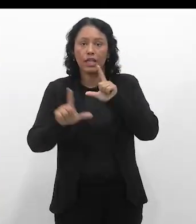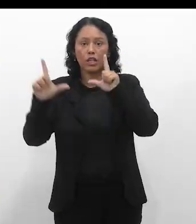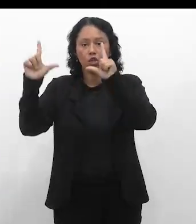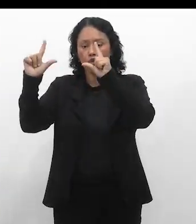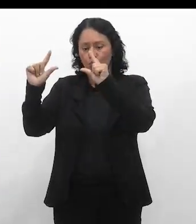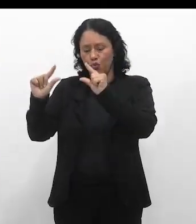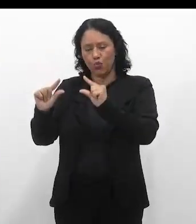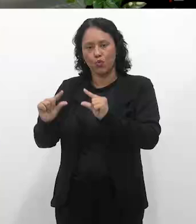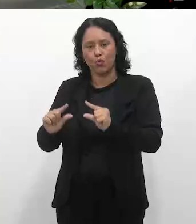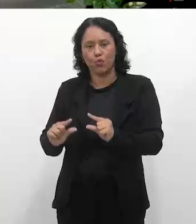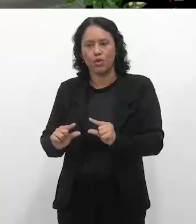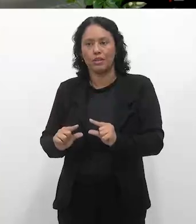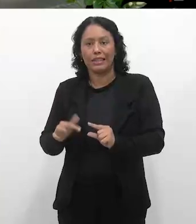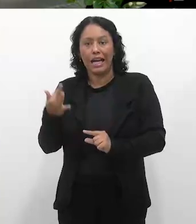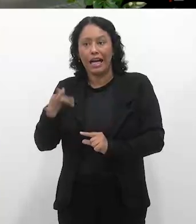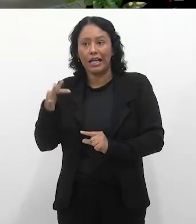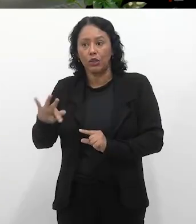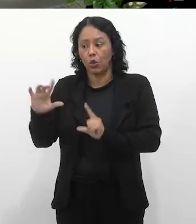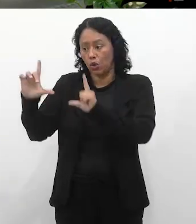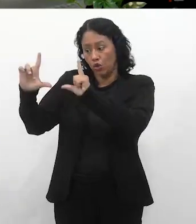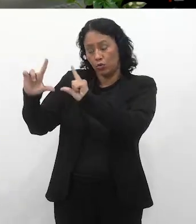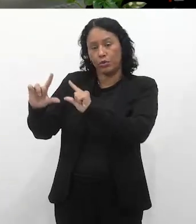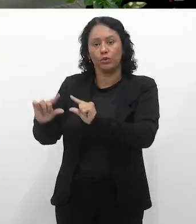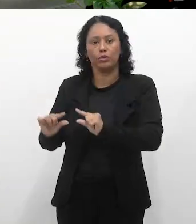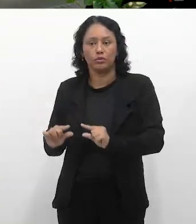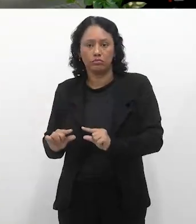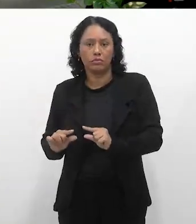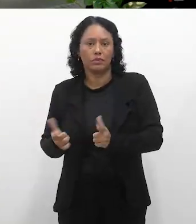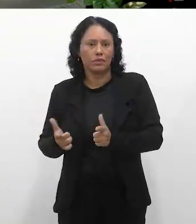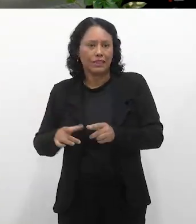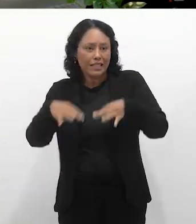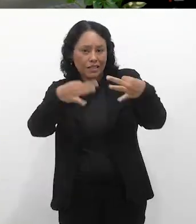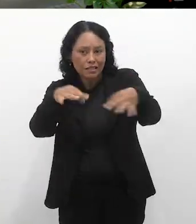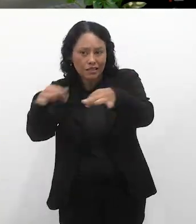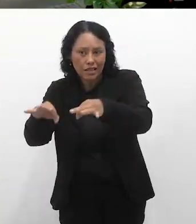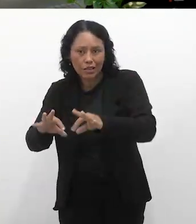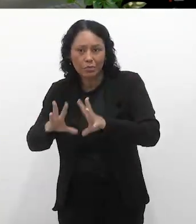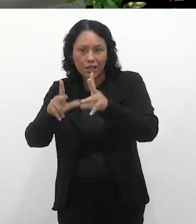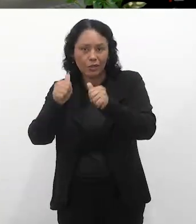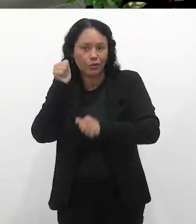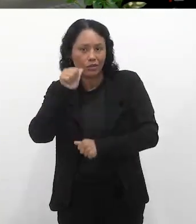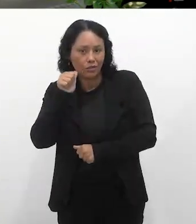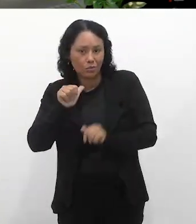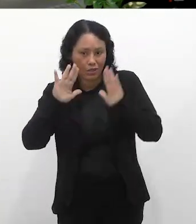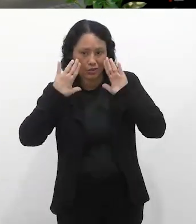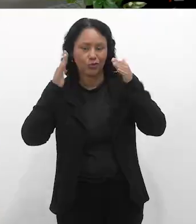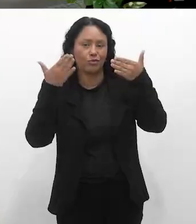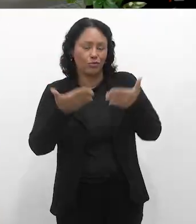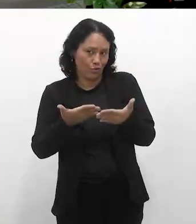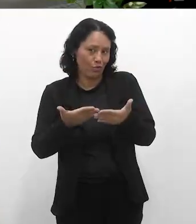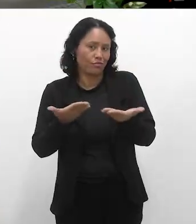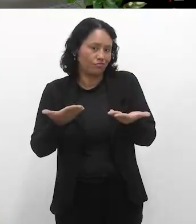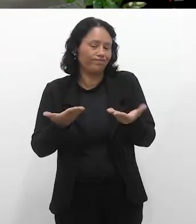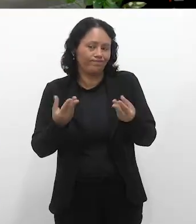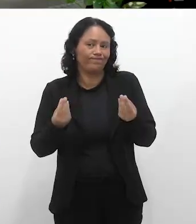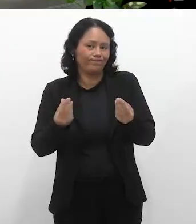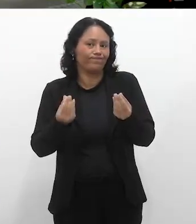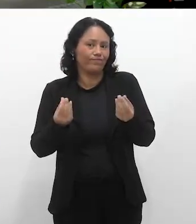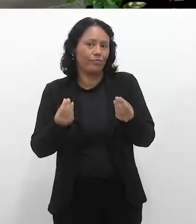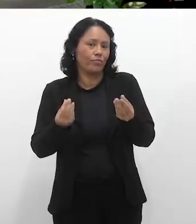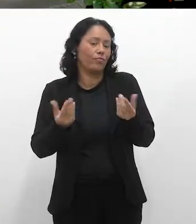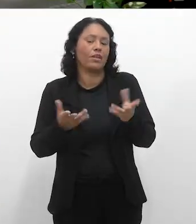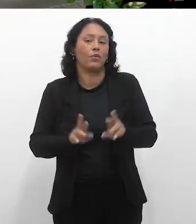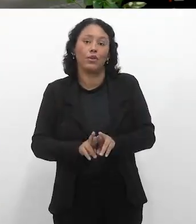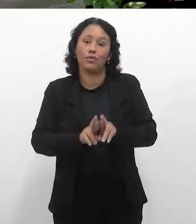diminuir a intensidade da dor. Dá certo para todo mundo? Só isso? Não. O foco, ele é muito esperto. Ele